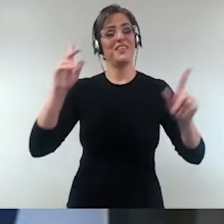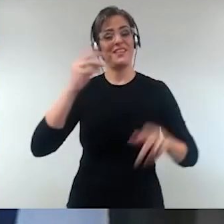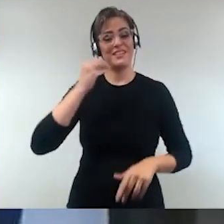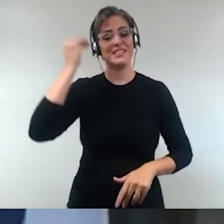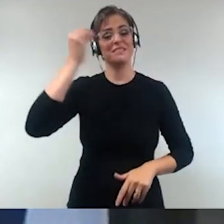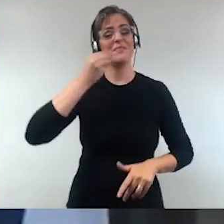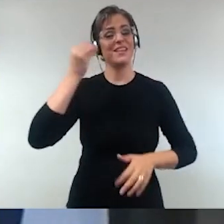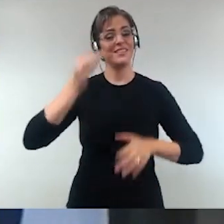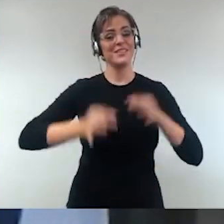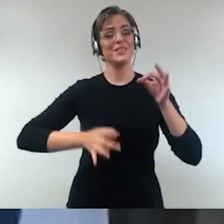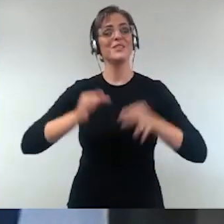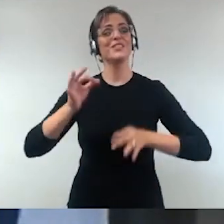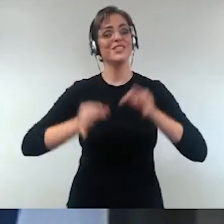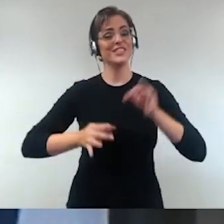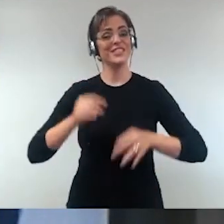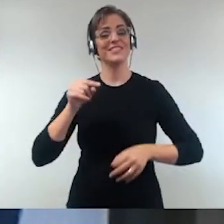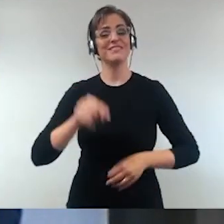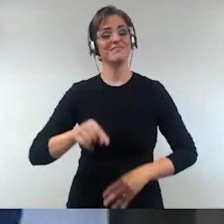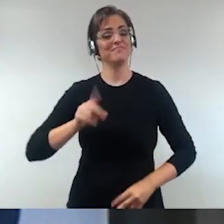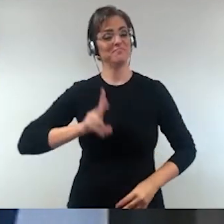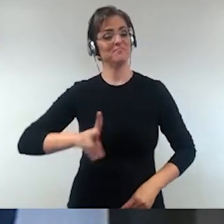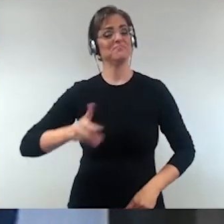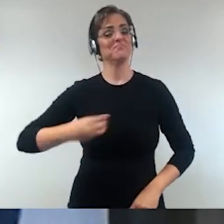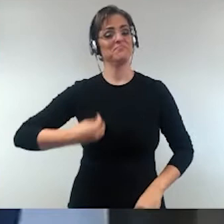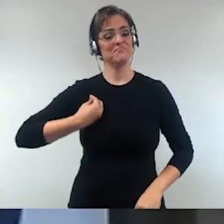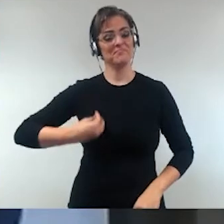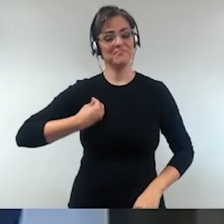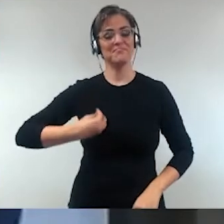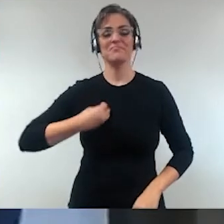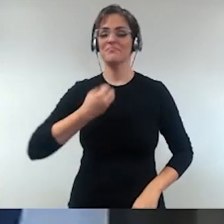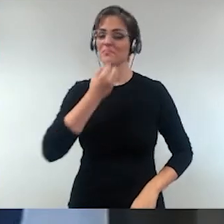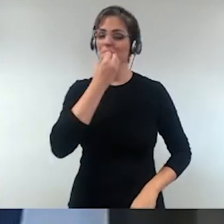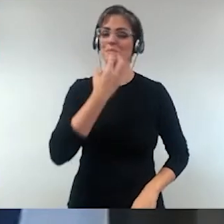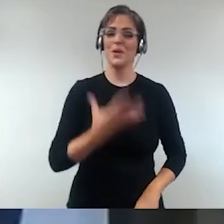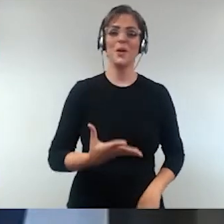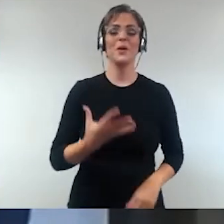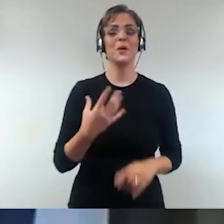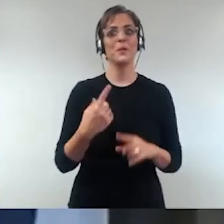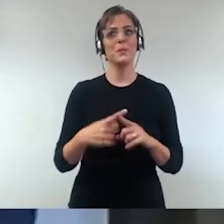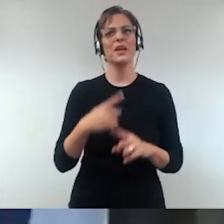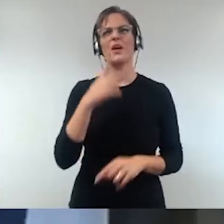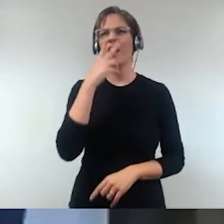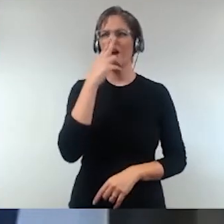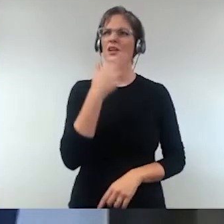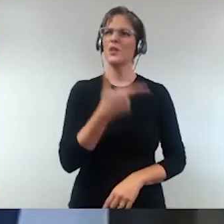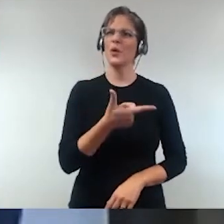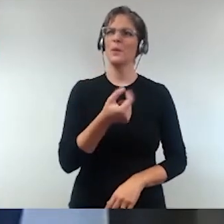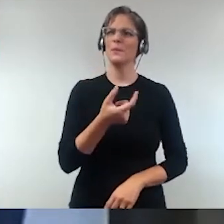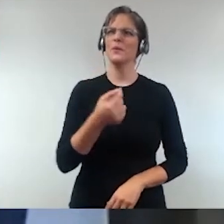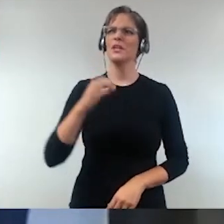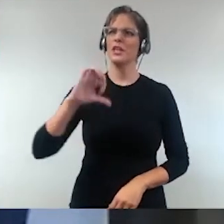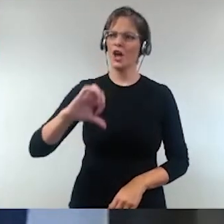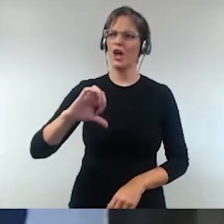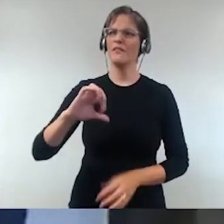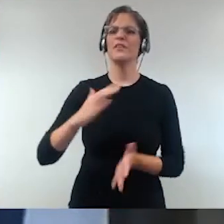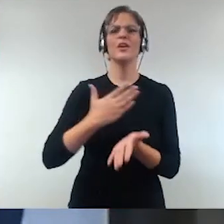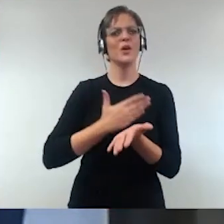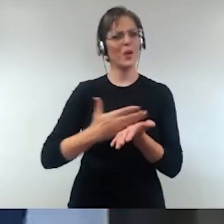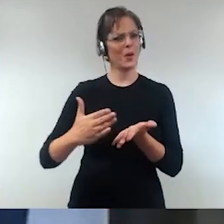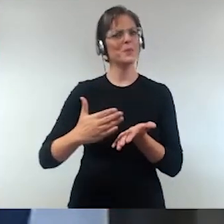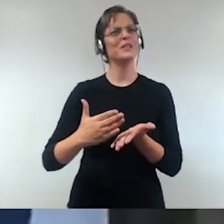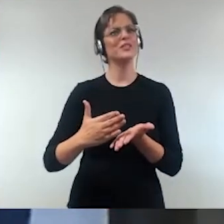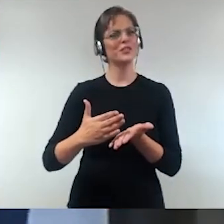um funcionamento absolutamente excepcional, porque, se eu não me engano, desde pelo menos 2009, a gente começou com essa questão